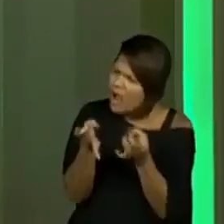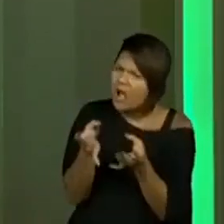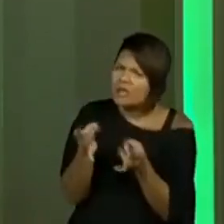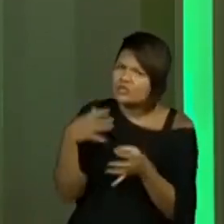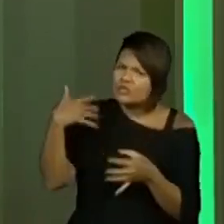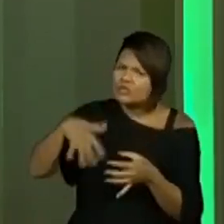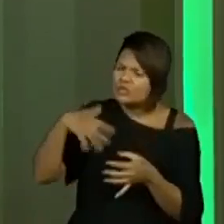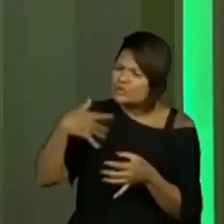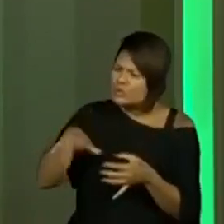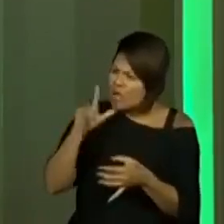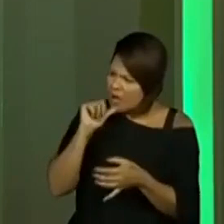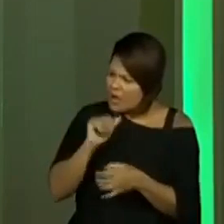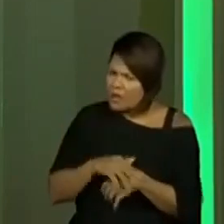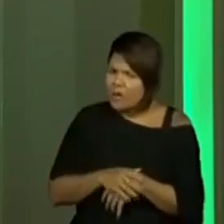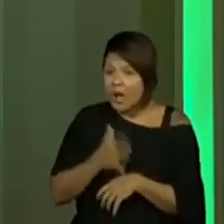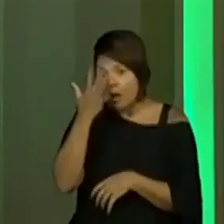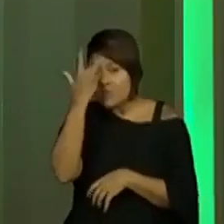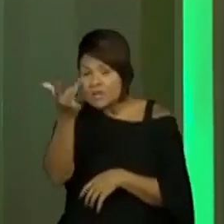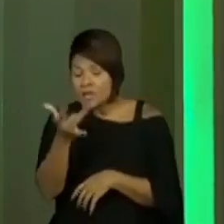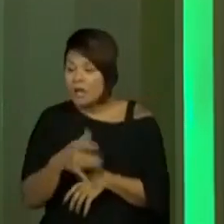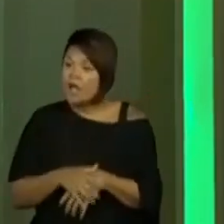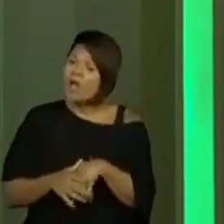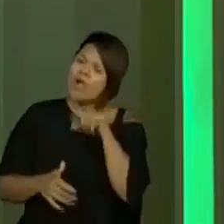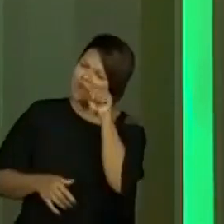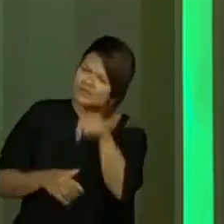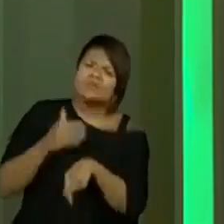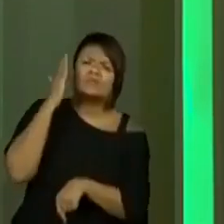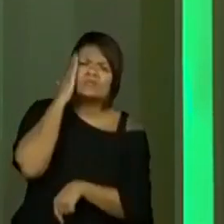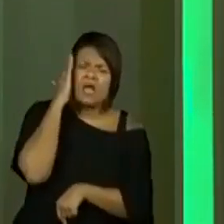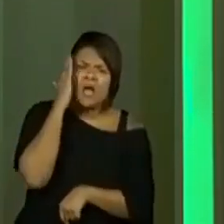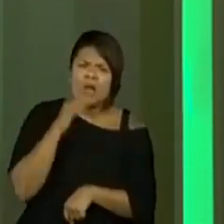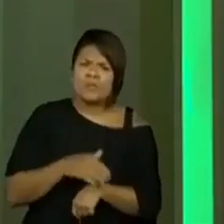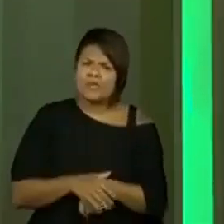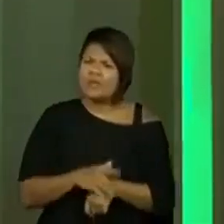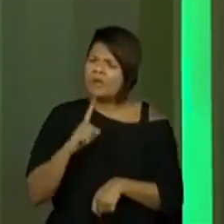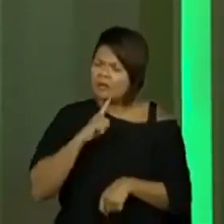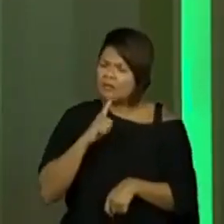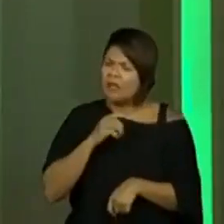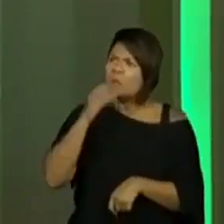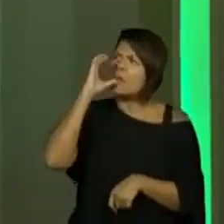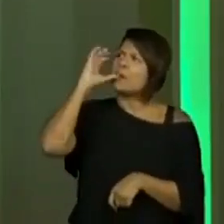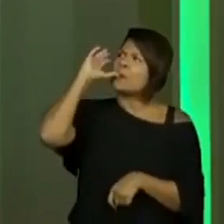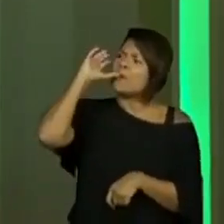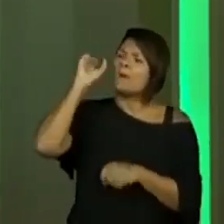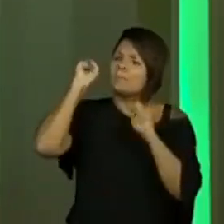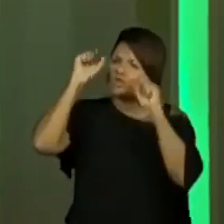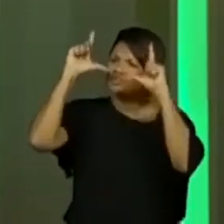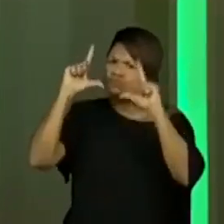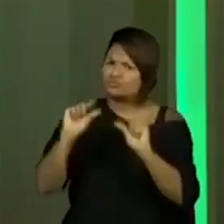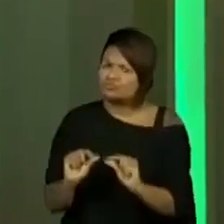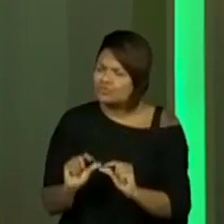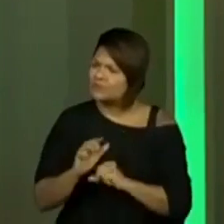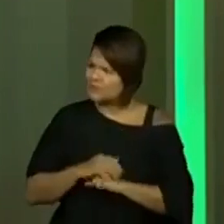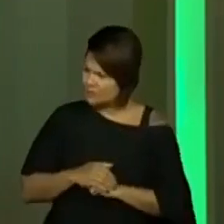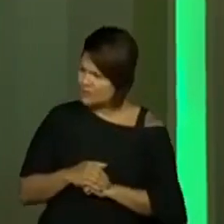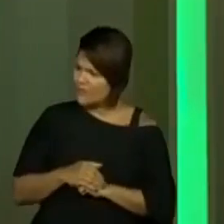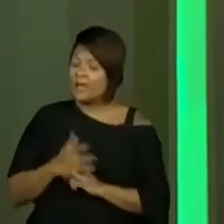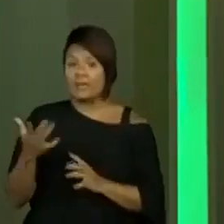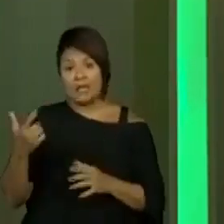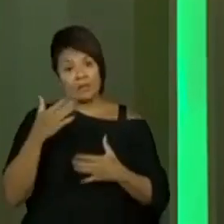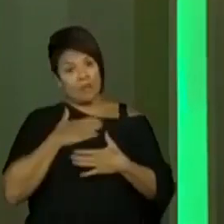comprometendo a potabilidade da água no nosso planeta? É esse o caminho. E aí os bons exemplos devem partir de nós